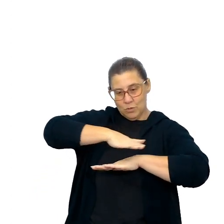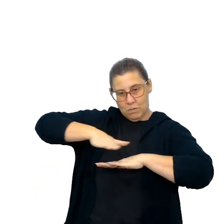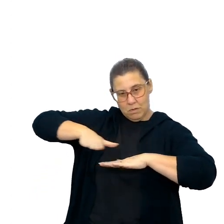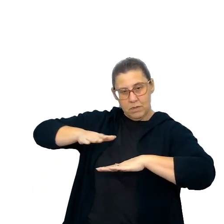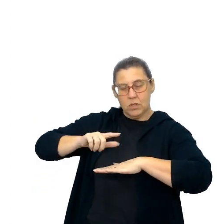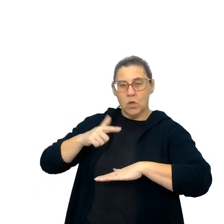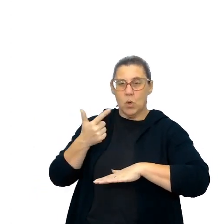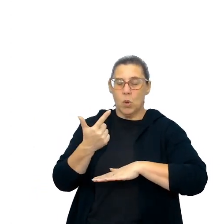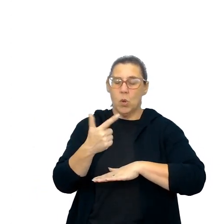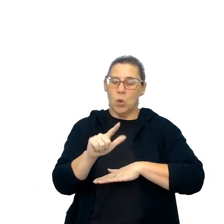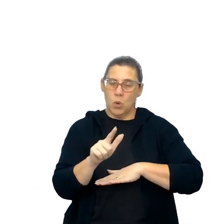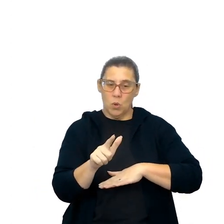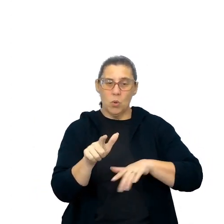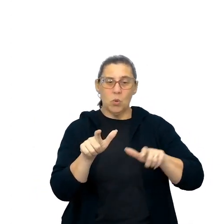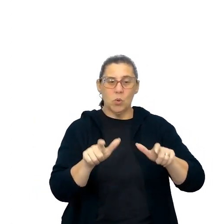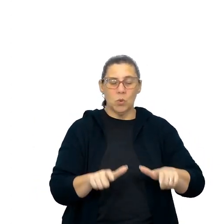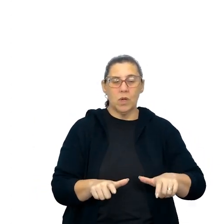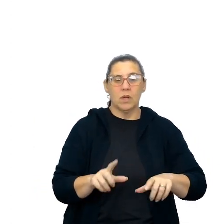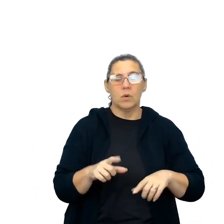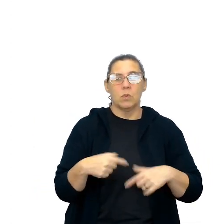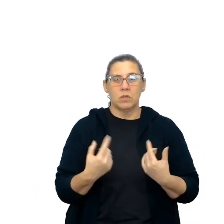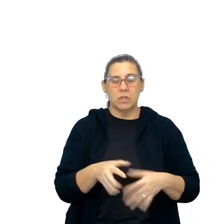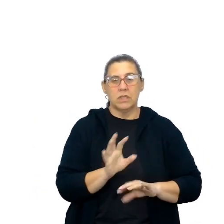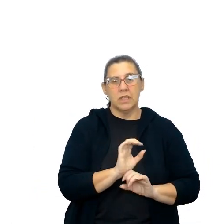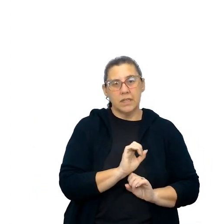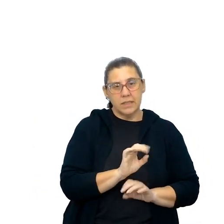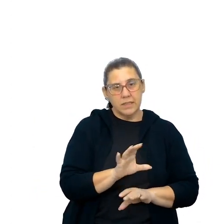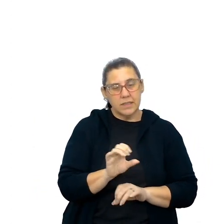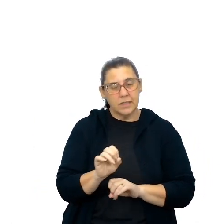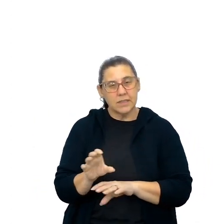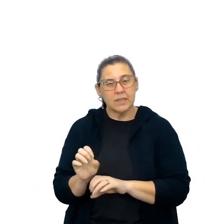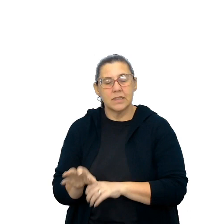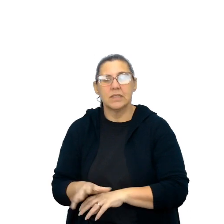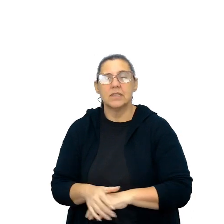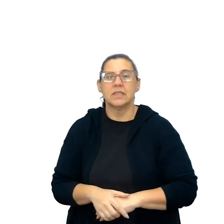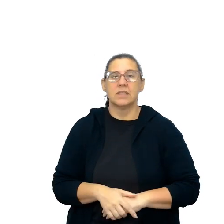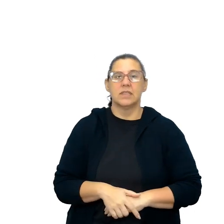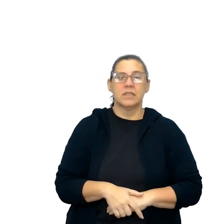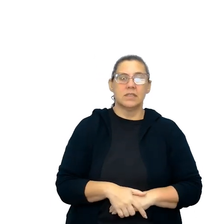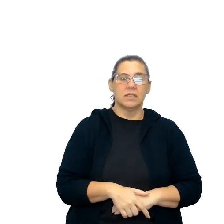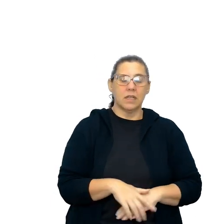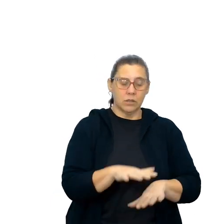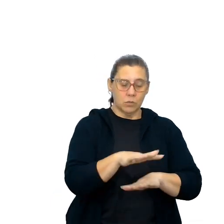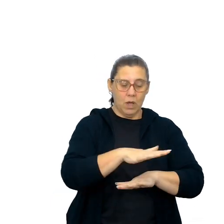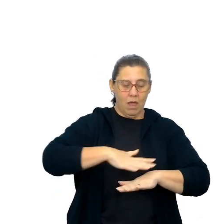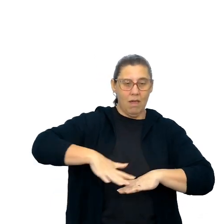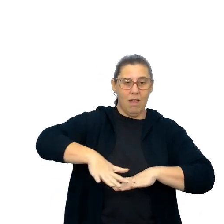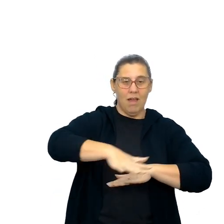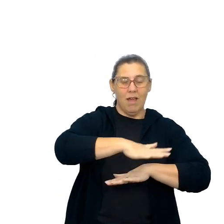passo. Então, quando a gente está trabalhando a noção de superfície, nós